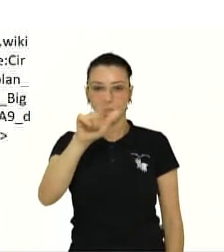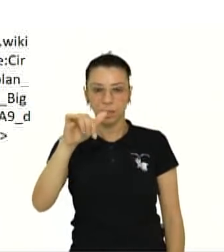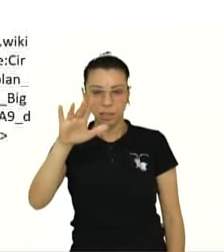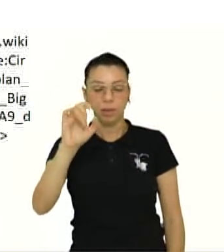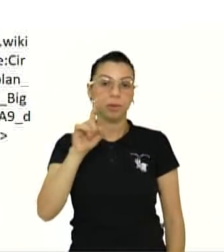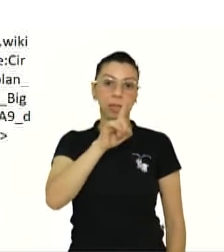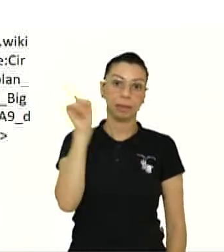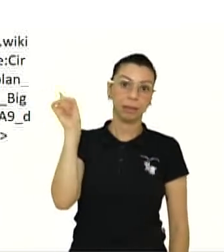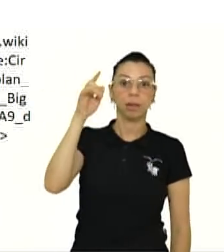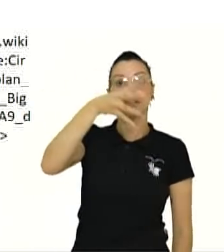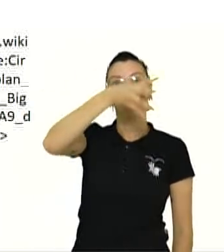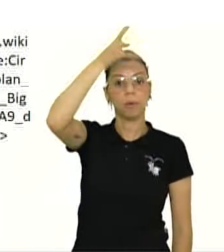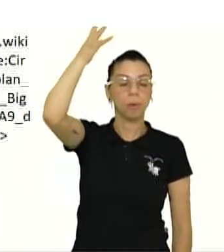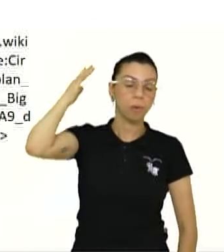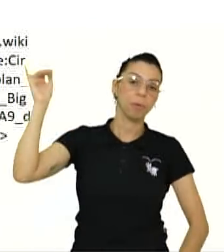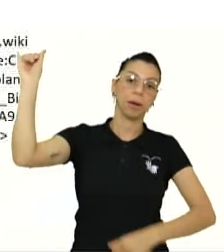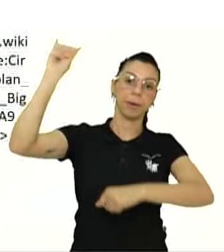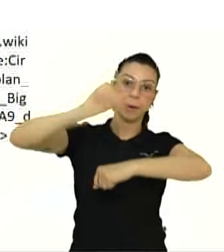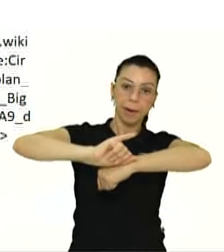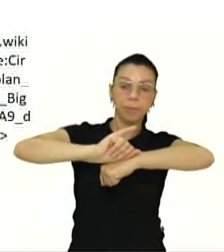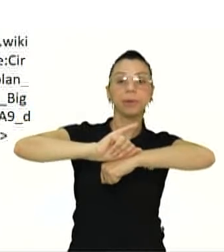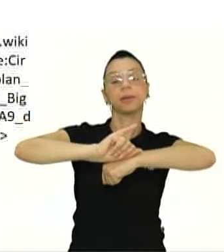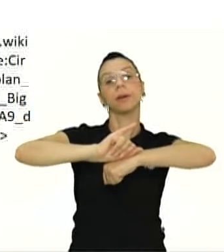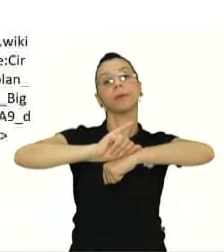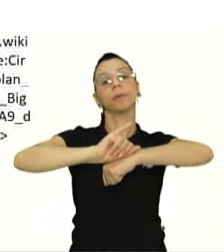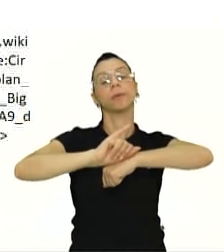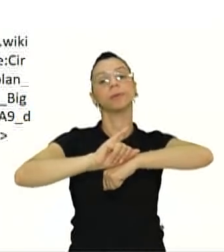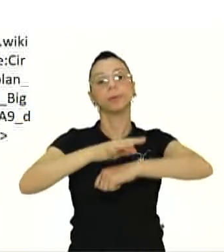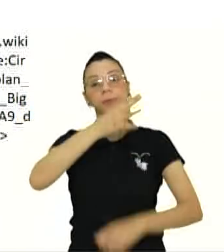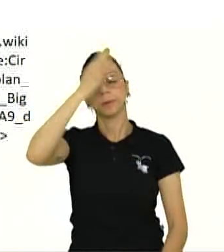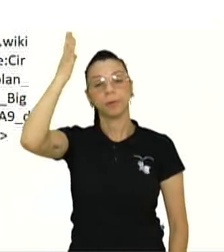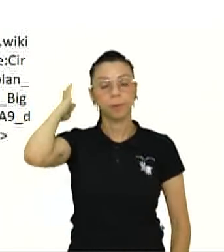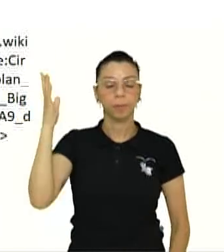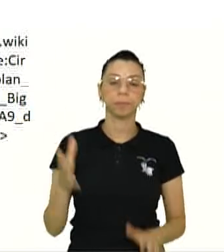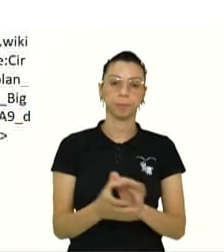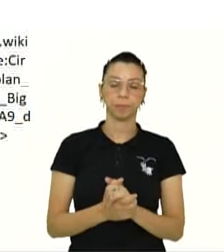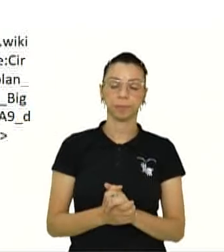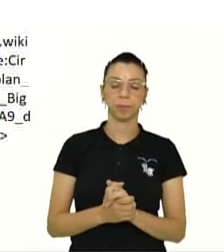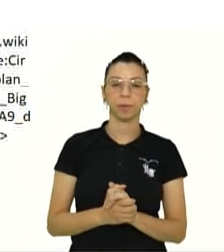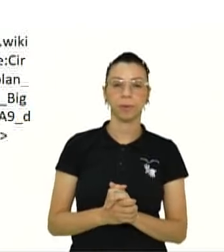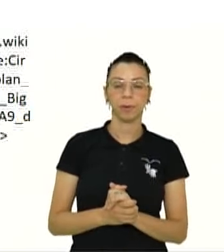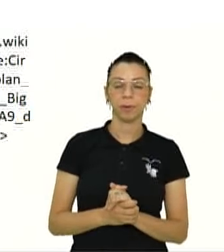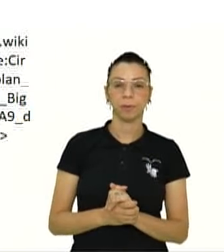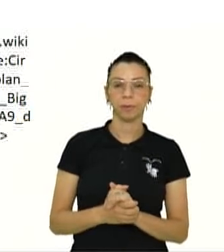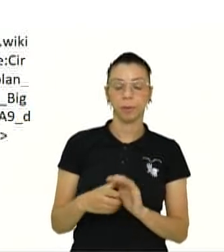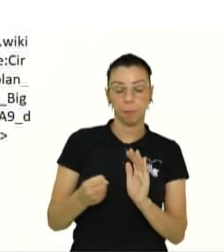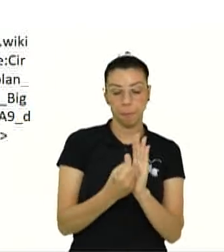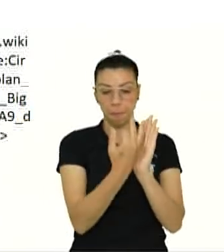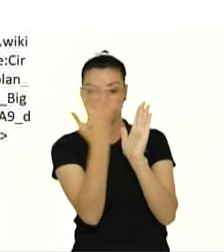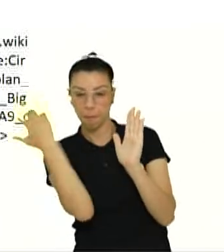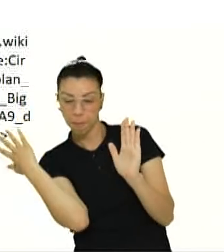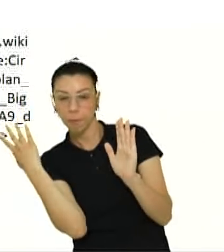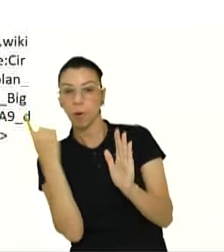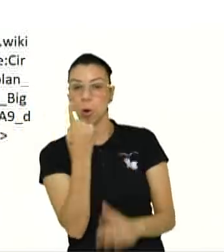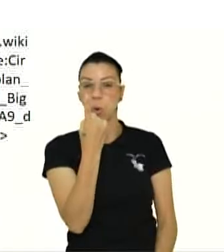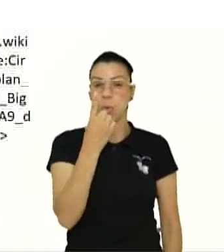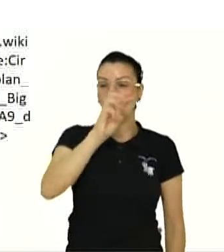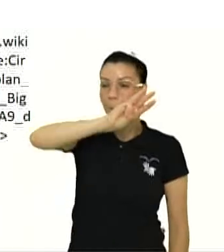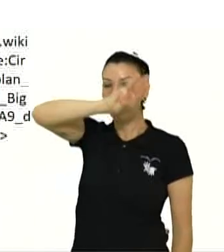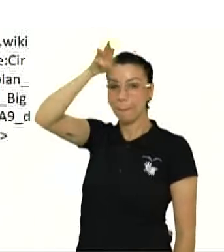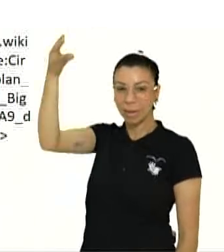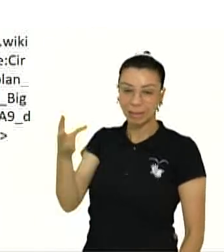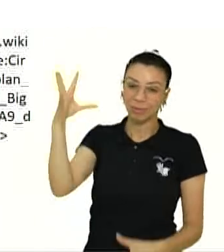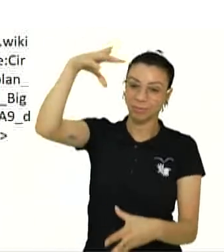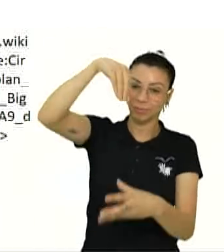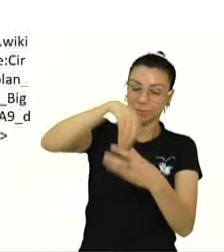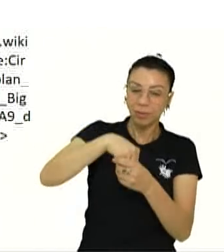Roma, galera. Isso aqui é a capital de Roma. Quase 1 milhão de pessoas dentro dessa cidade. Vocês têm ideia? No auge,